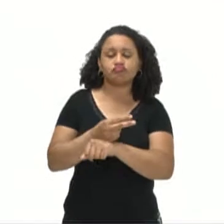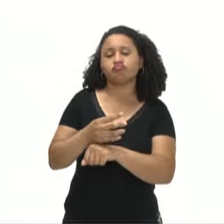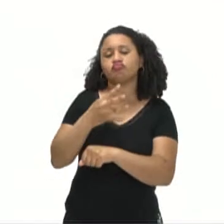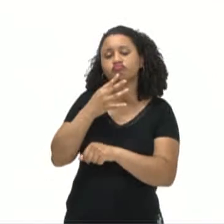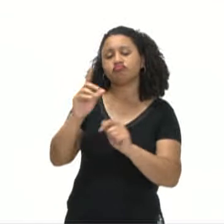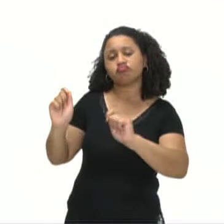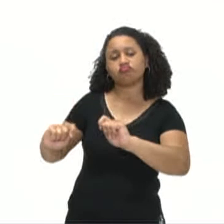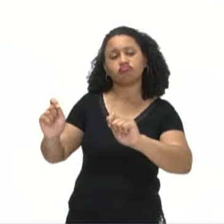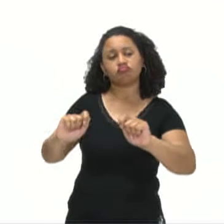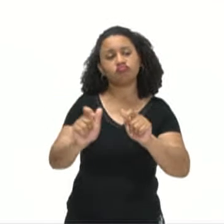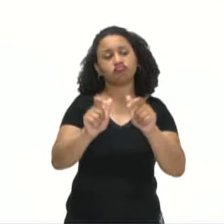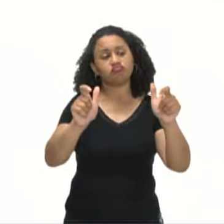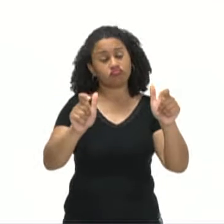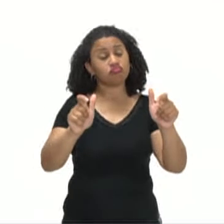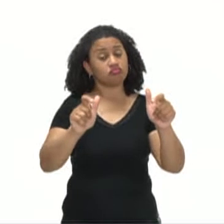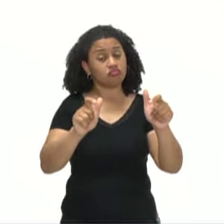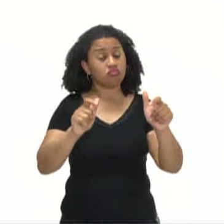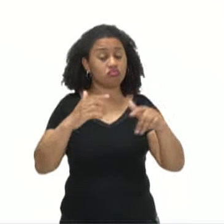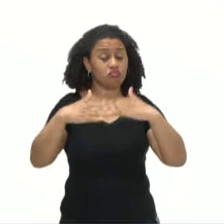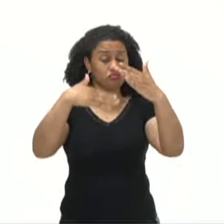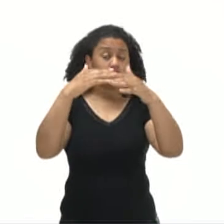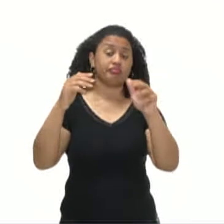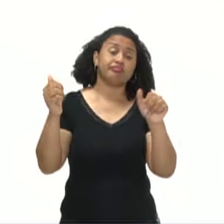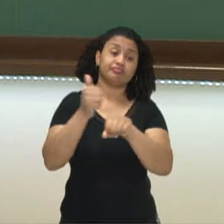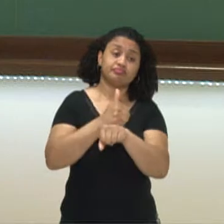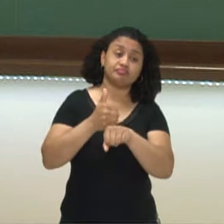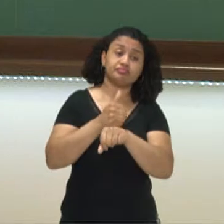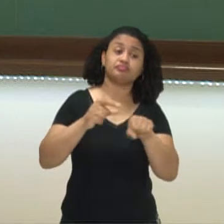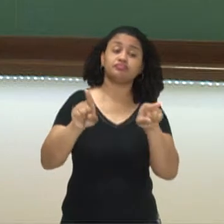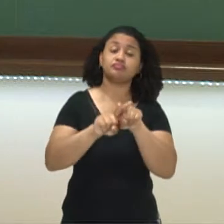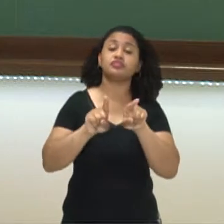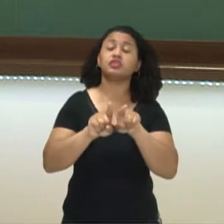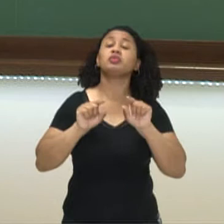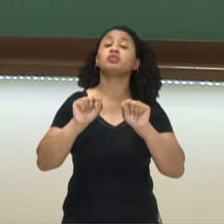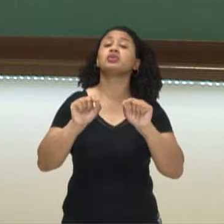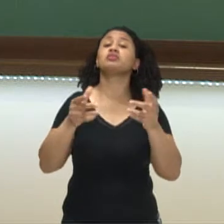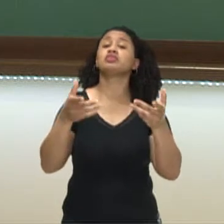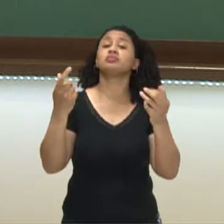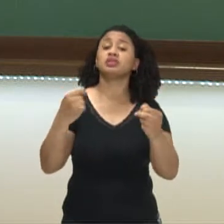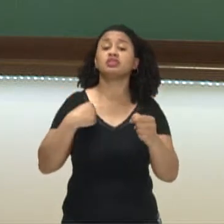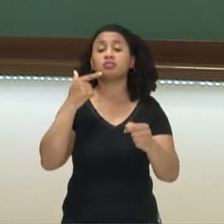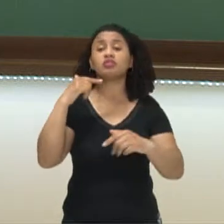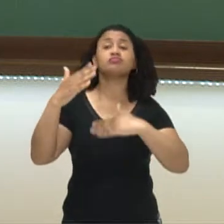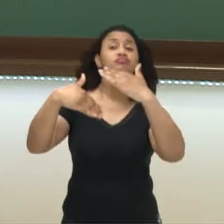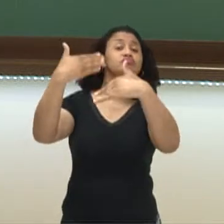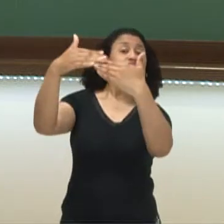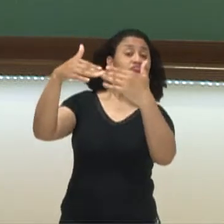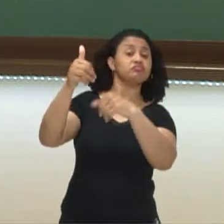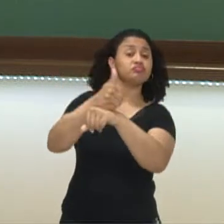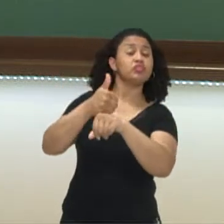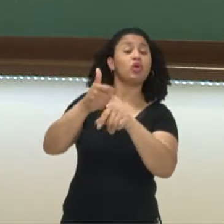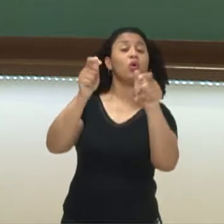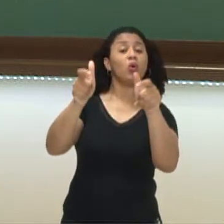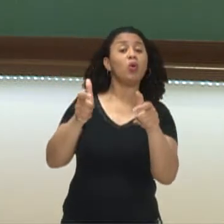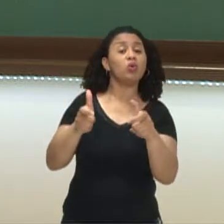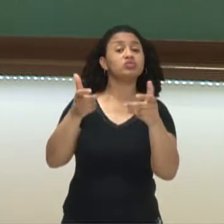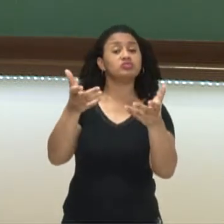possibilidades de crescimento profissional e o que você deve fazer para alcançar o crescimento profissional onde você desejar